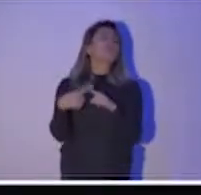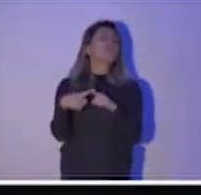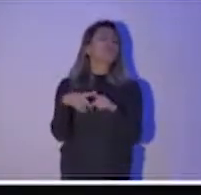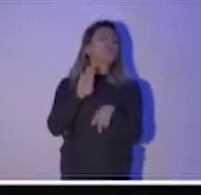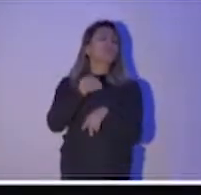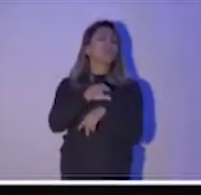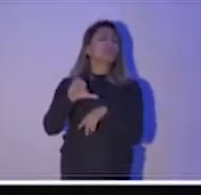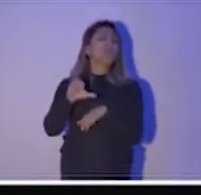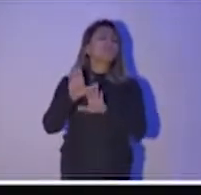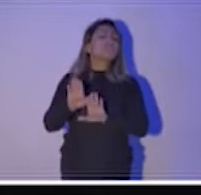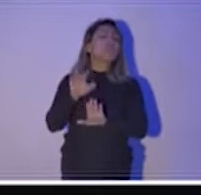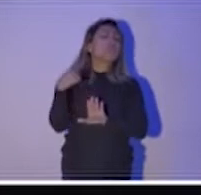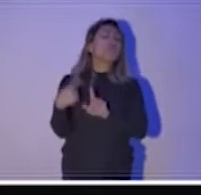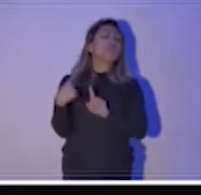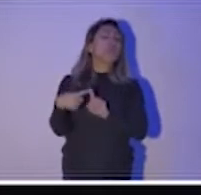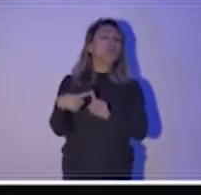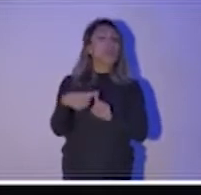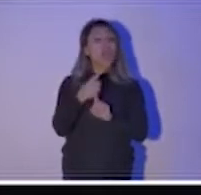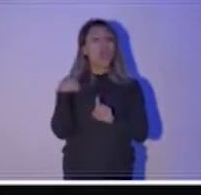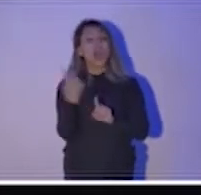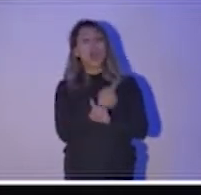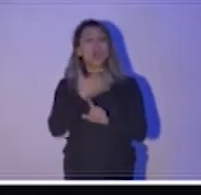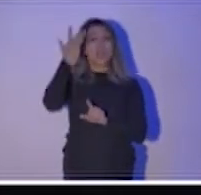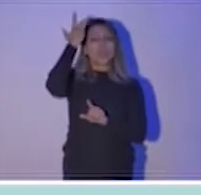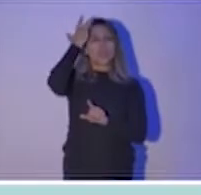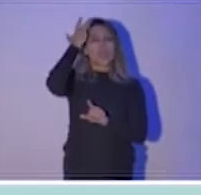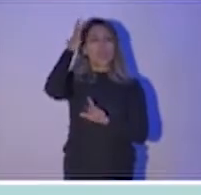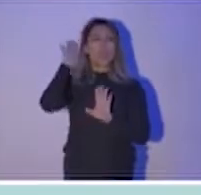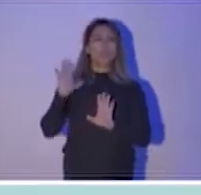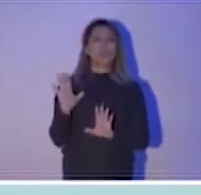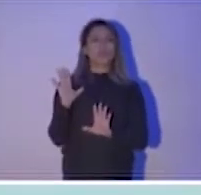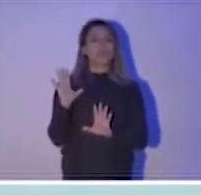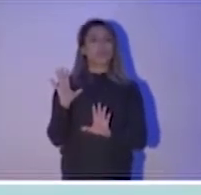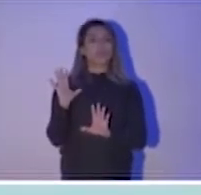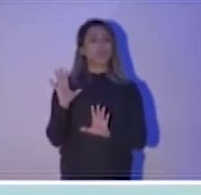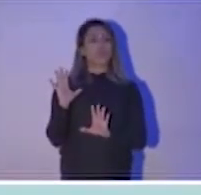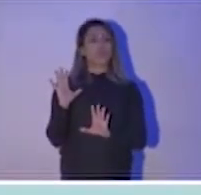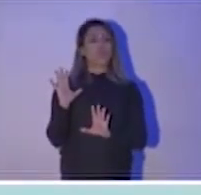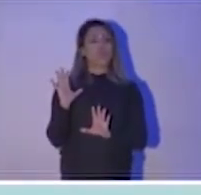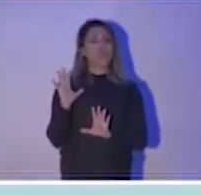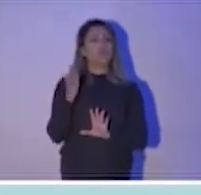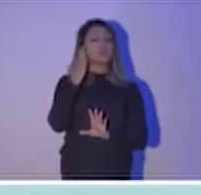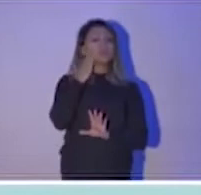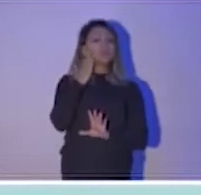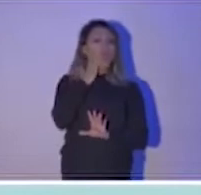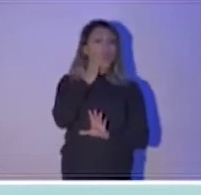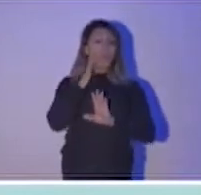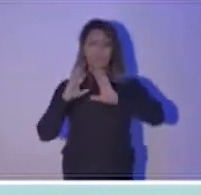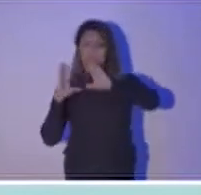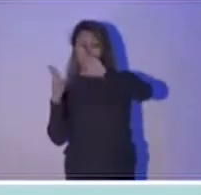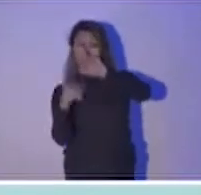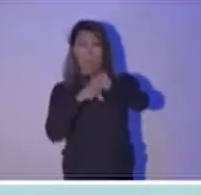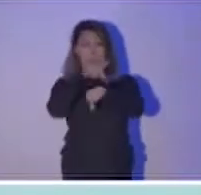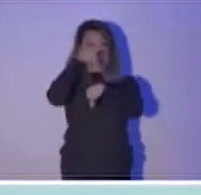precisamos continuar num processo de maturidade e crescer nisso. Os países que coerentemente